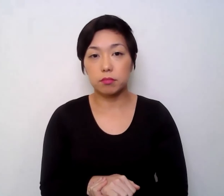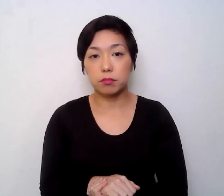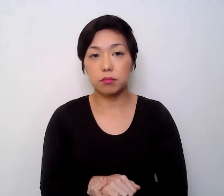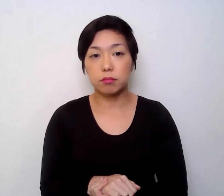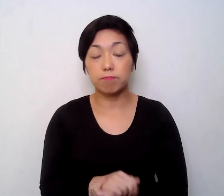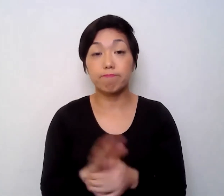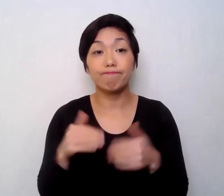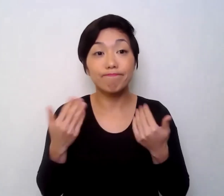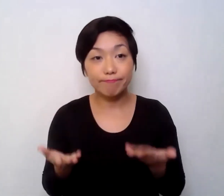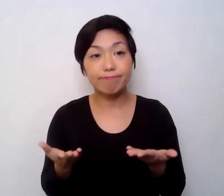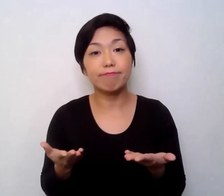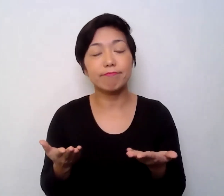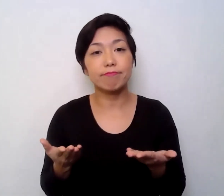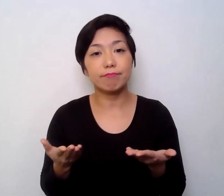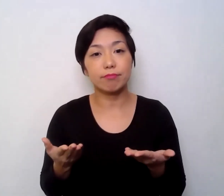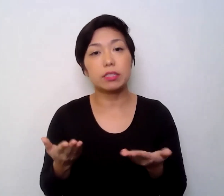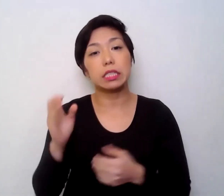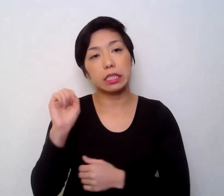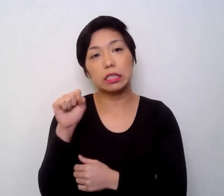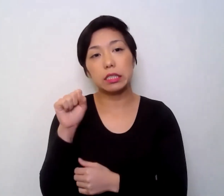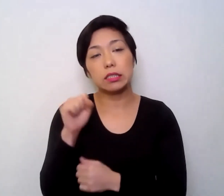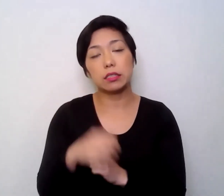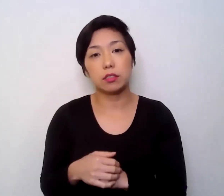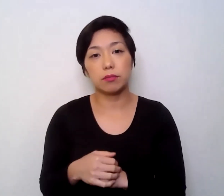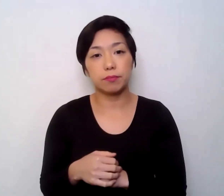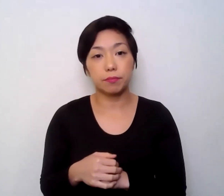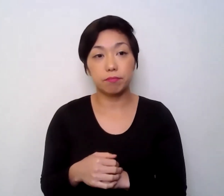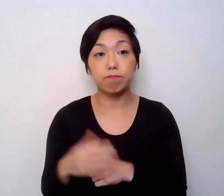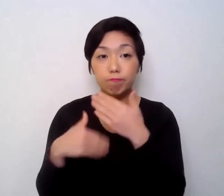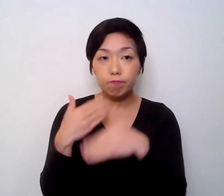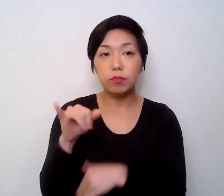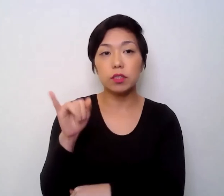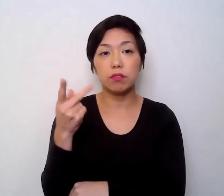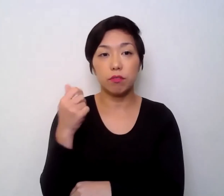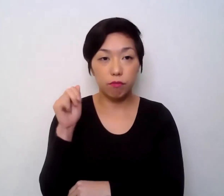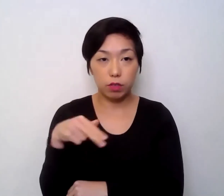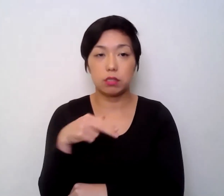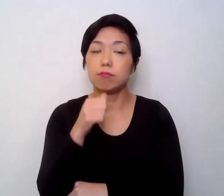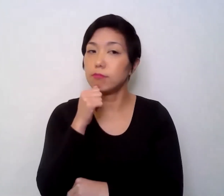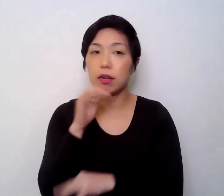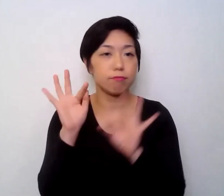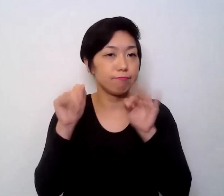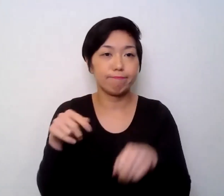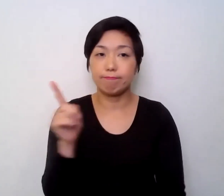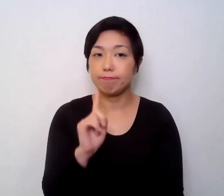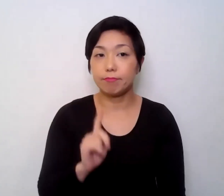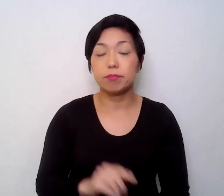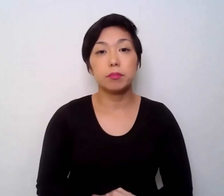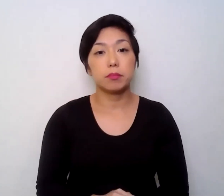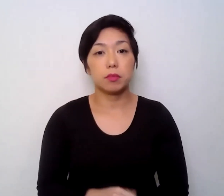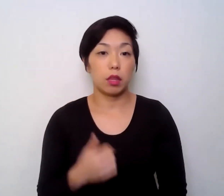Então sim o processo o processo do IFAM ele ainda não foi finalizado eu de fato não